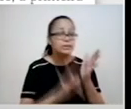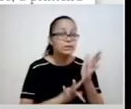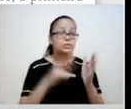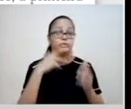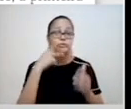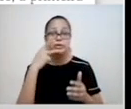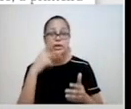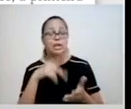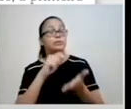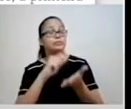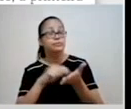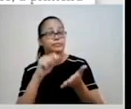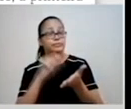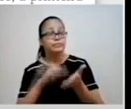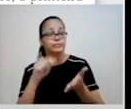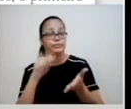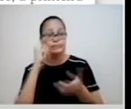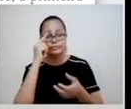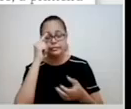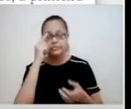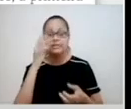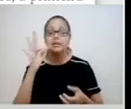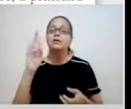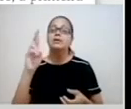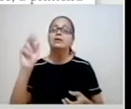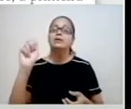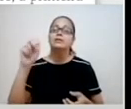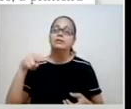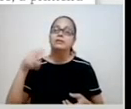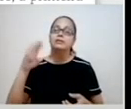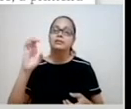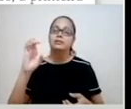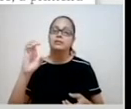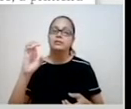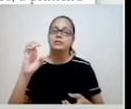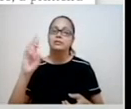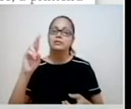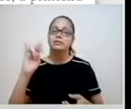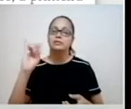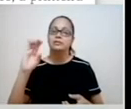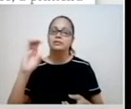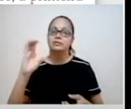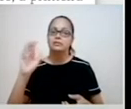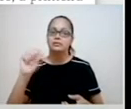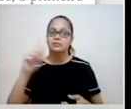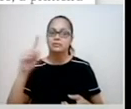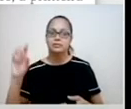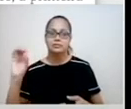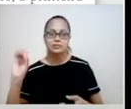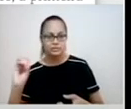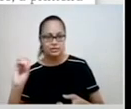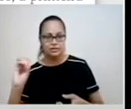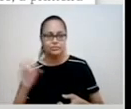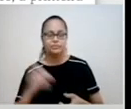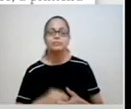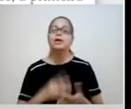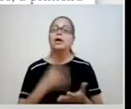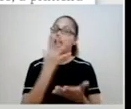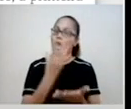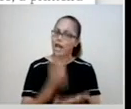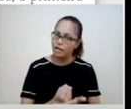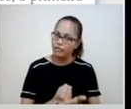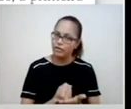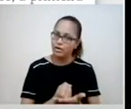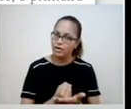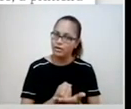uma transcrição. Então, uma transcrição ela tem umas regras específicas, foi feita num projeto NURC, em que eles gravavam e tentavam